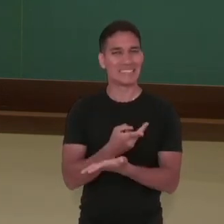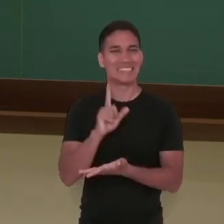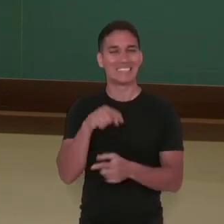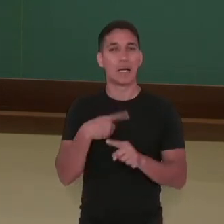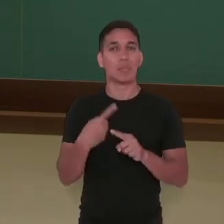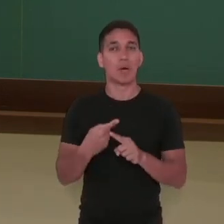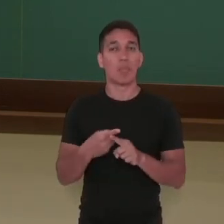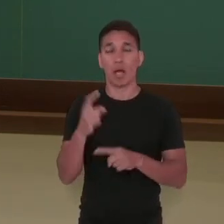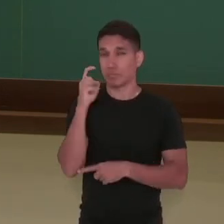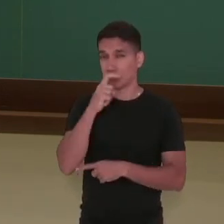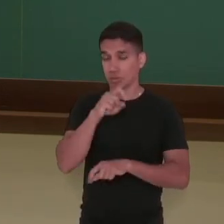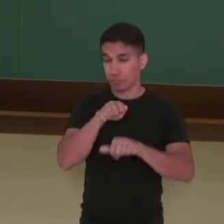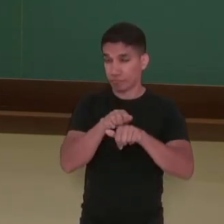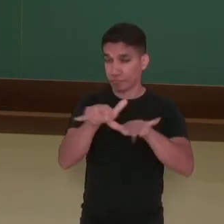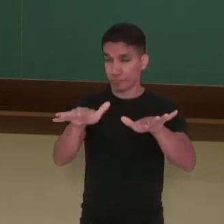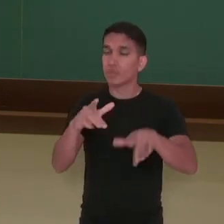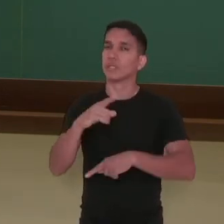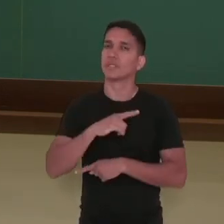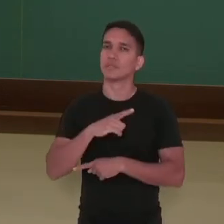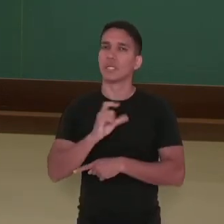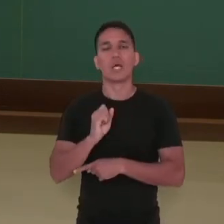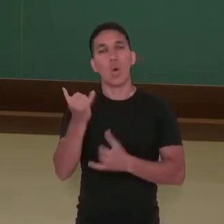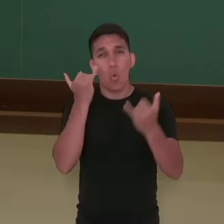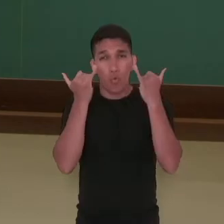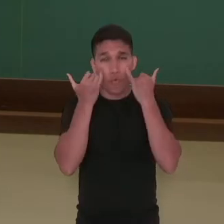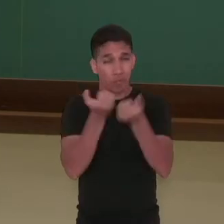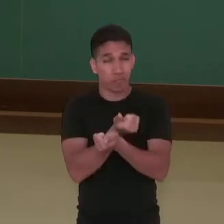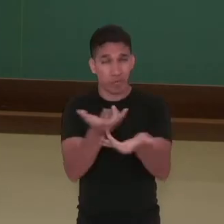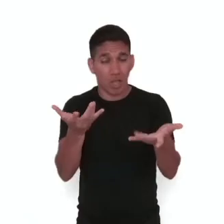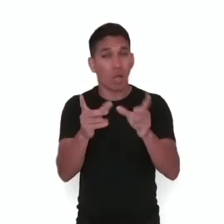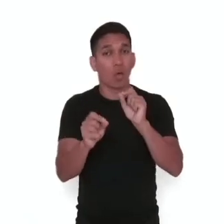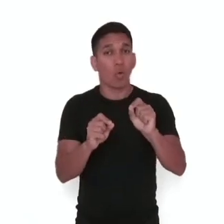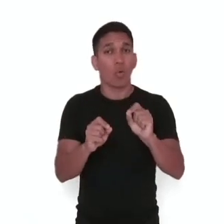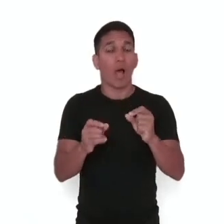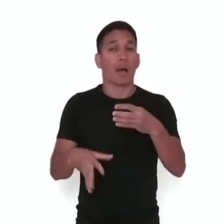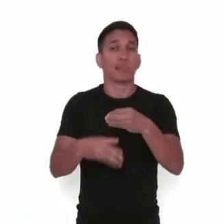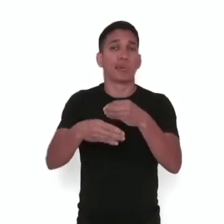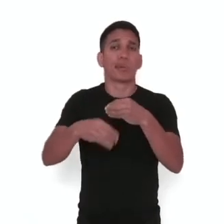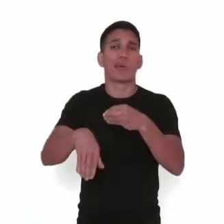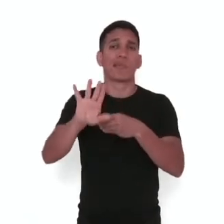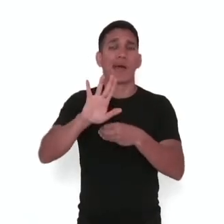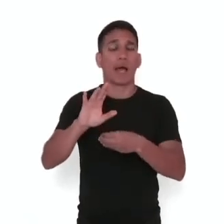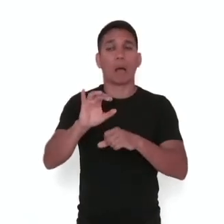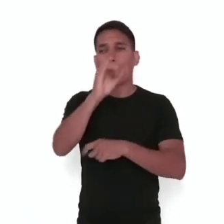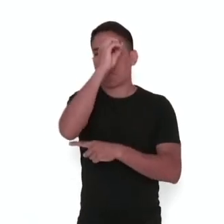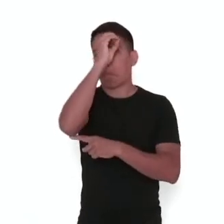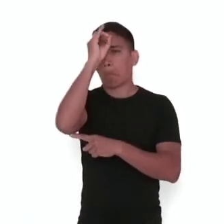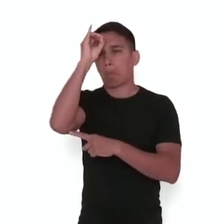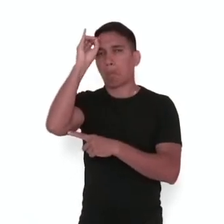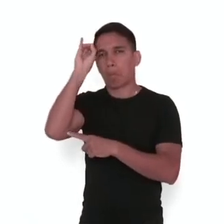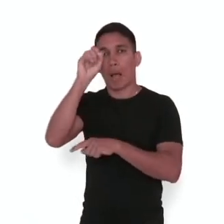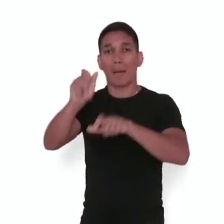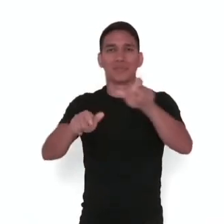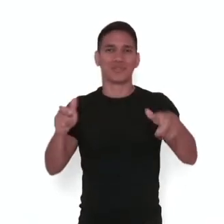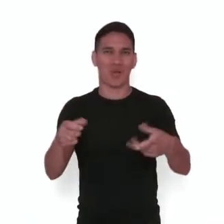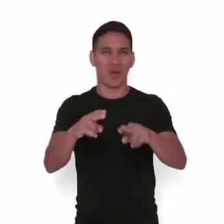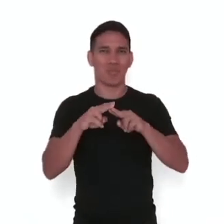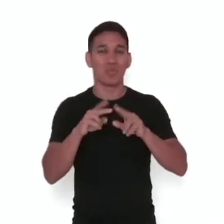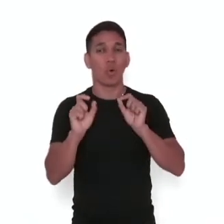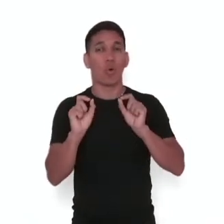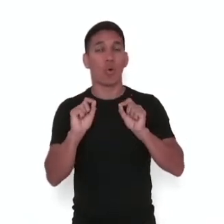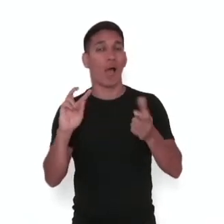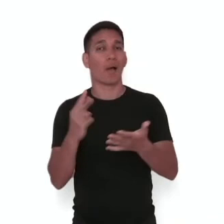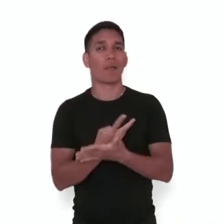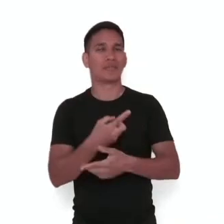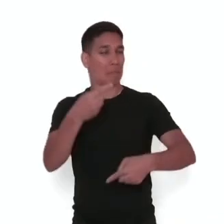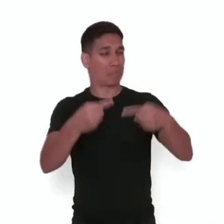da mentira ou do ruído informacional, contribui para a ignorância das pessoas e inviabiliza o debate